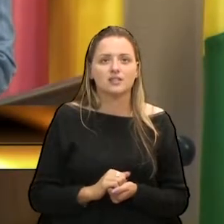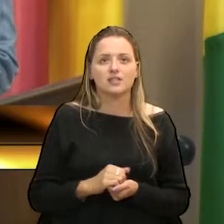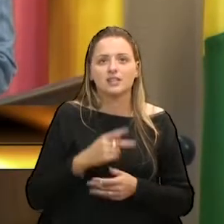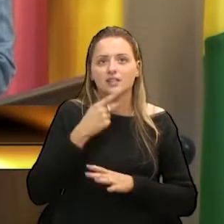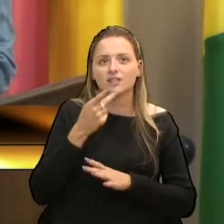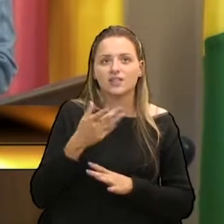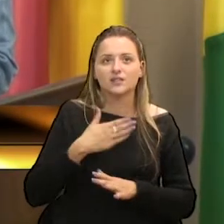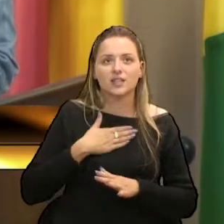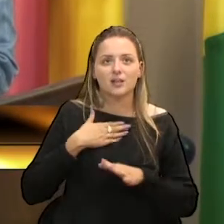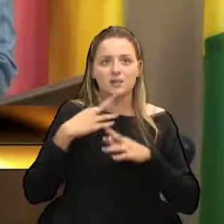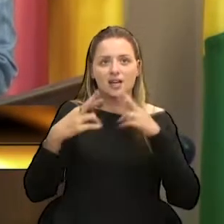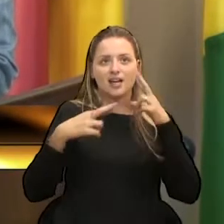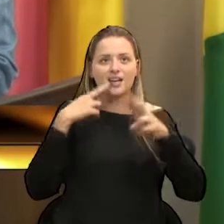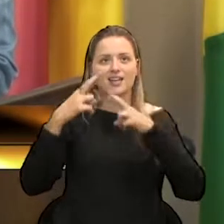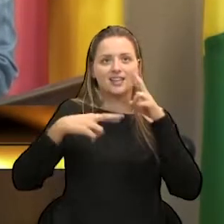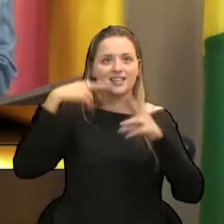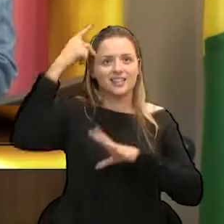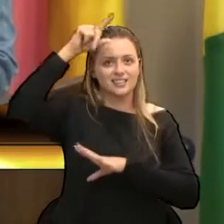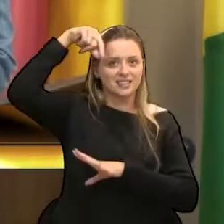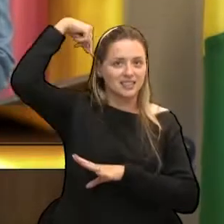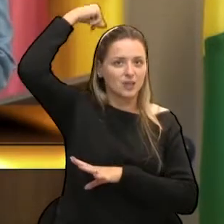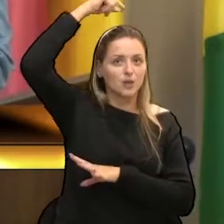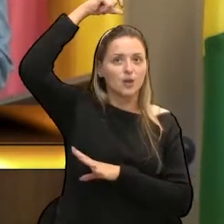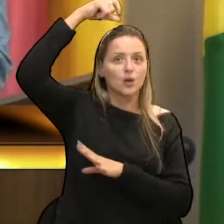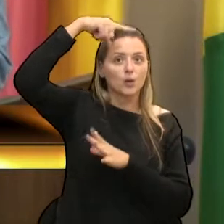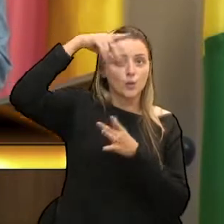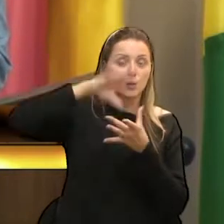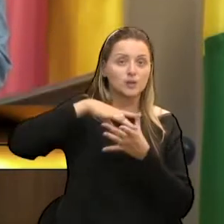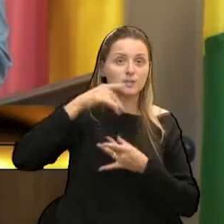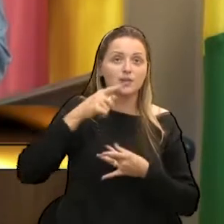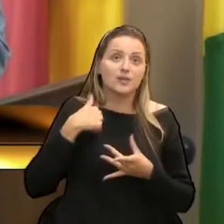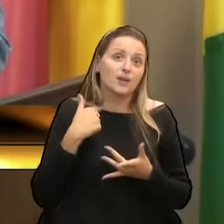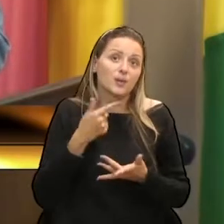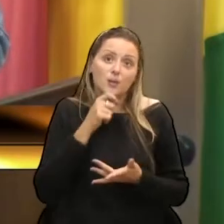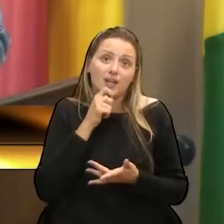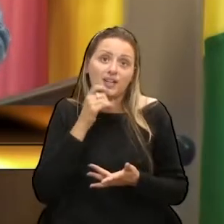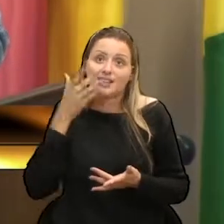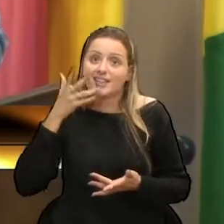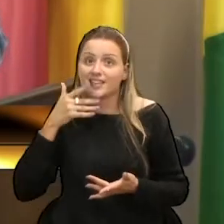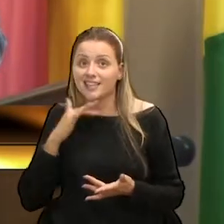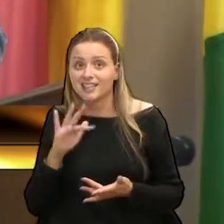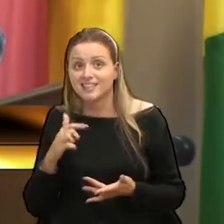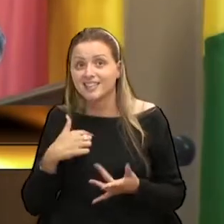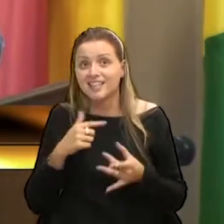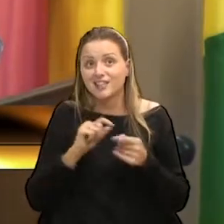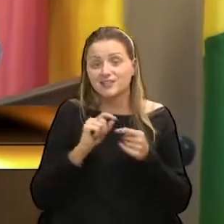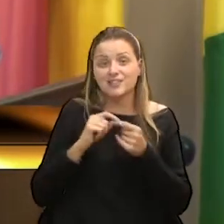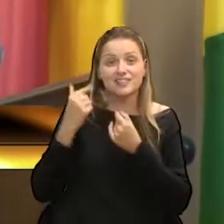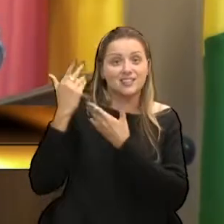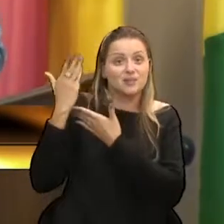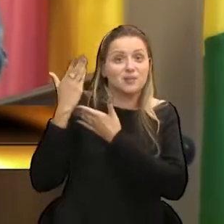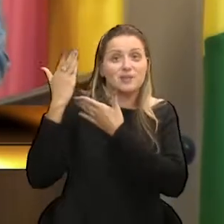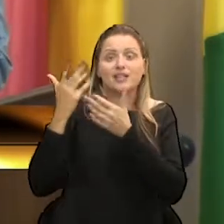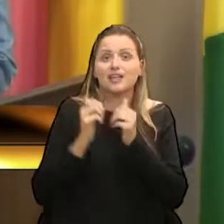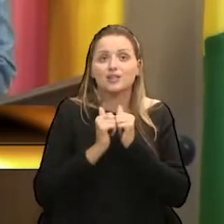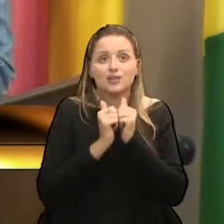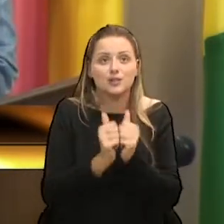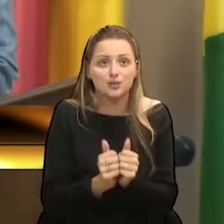relação com o Espiritismo é uma relação que vem desde criança e... poder estar aqui fazendo essa homenagem nesse momento,